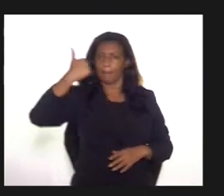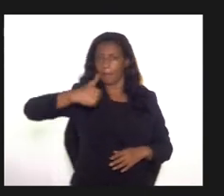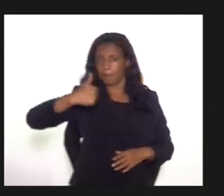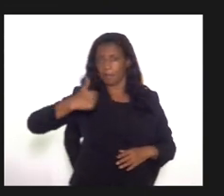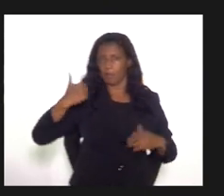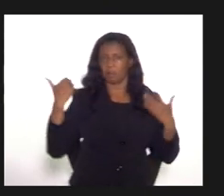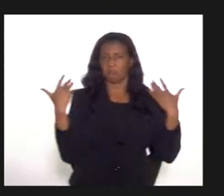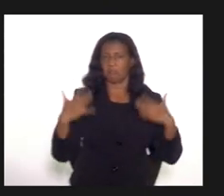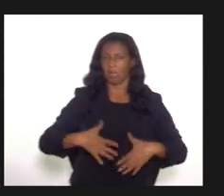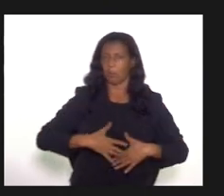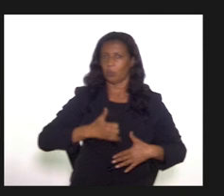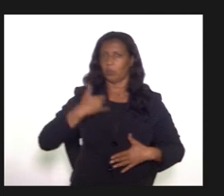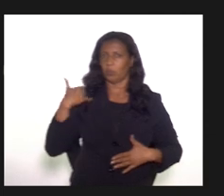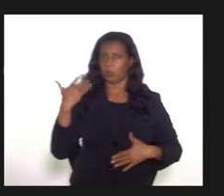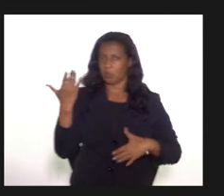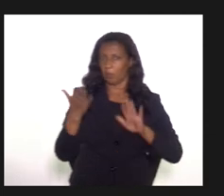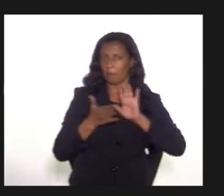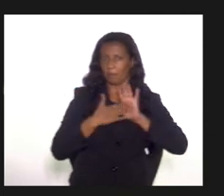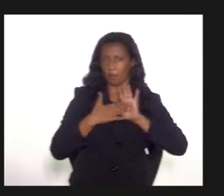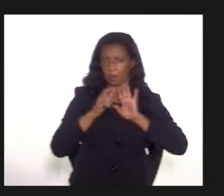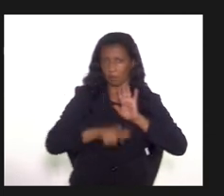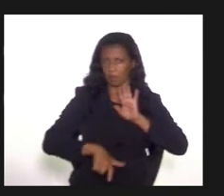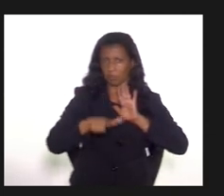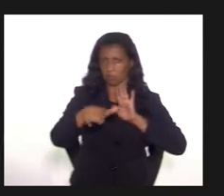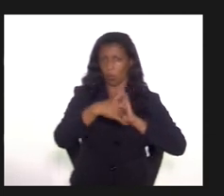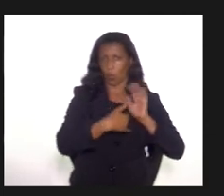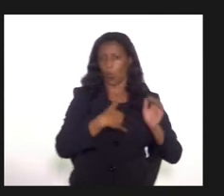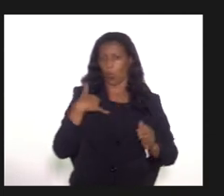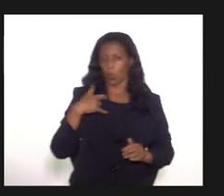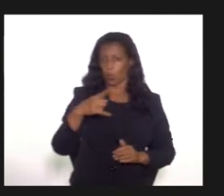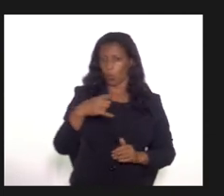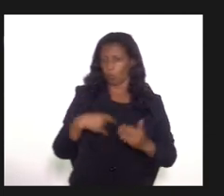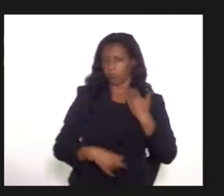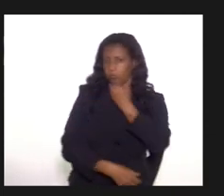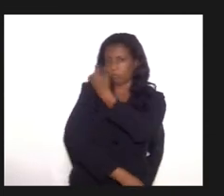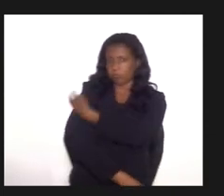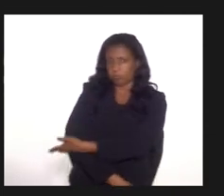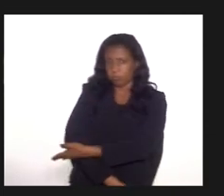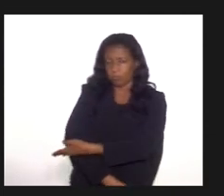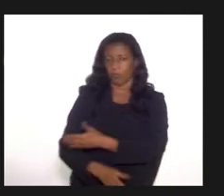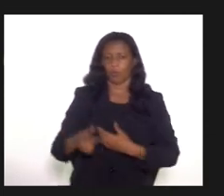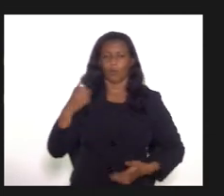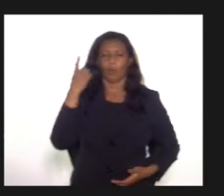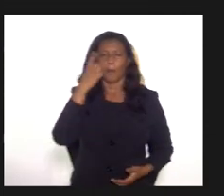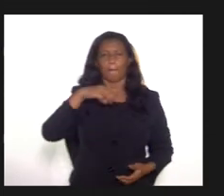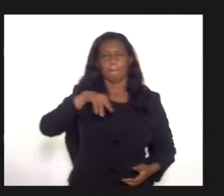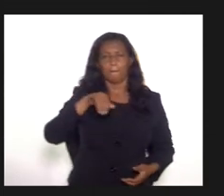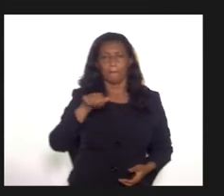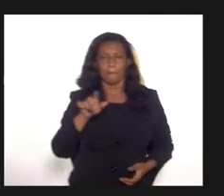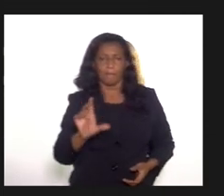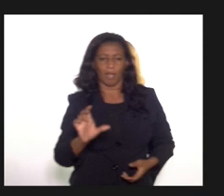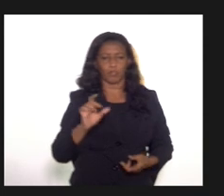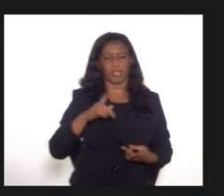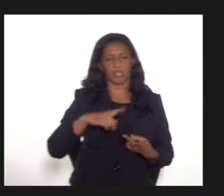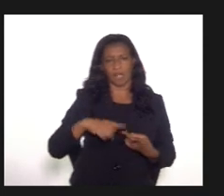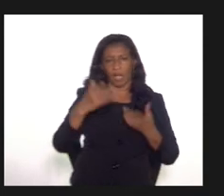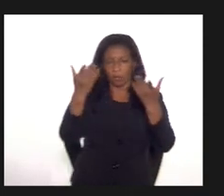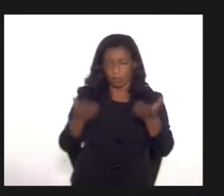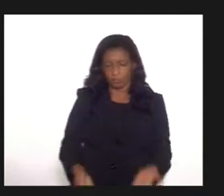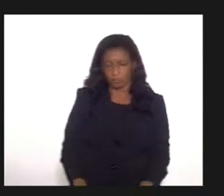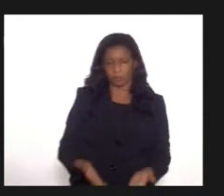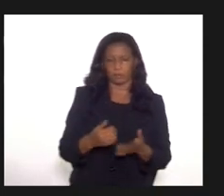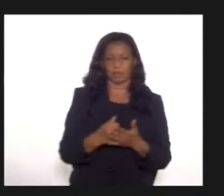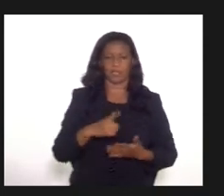elogiar o seu mandato e dar muito orgulho cumprir esse mandato ao lado de deputados ícones, como deputado Nink, deputado Luiz Paulo e V. Exª,